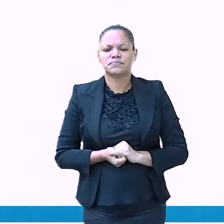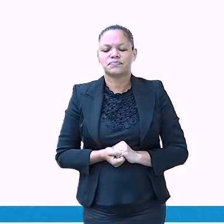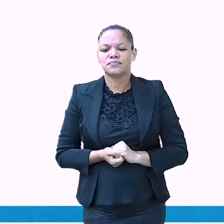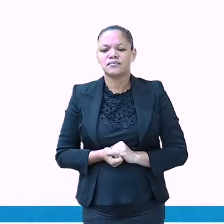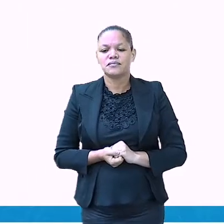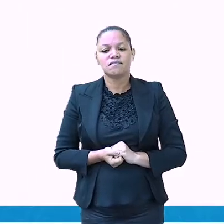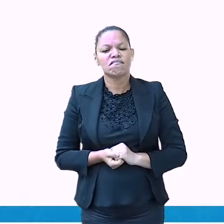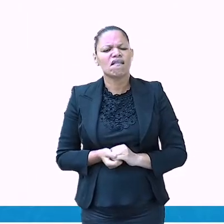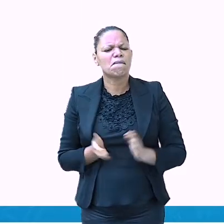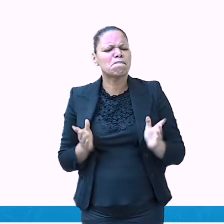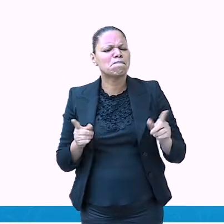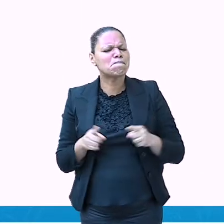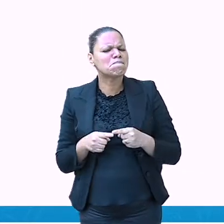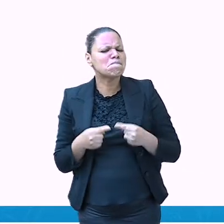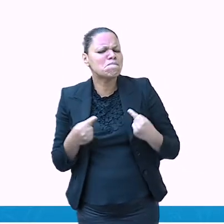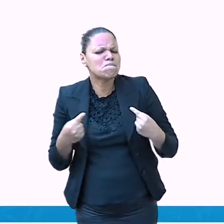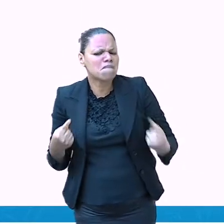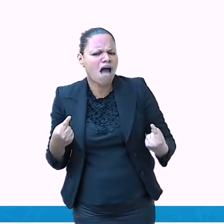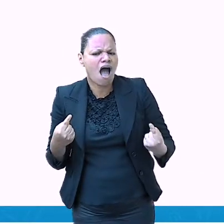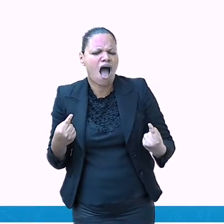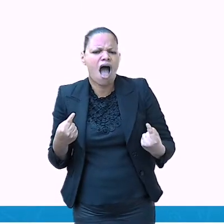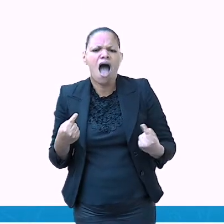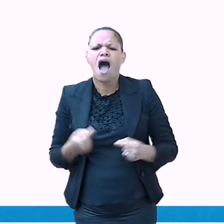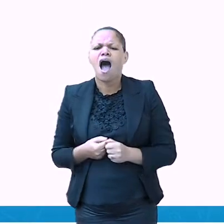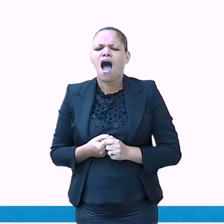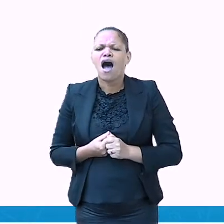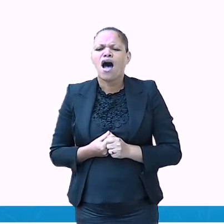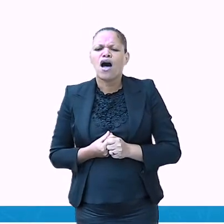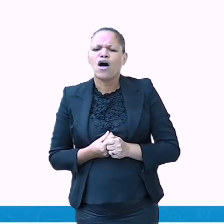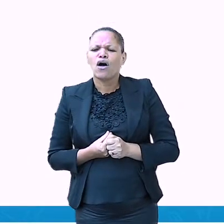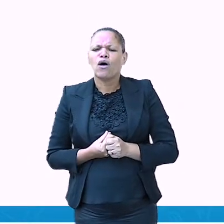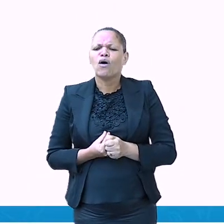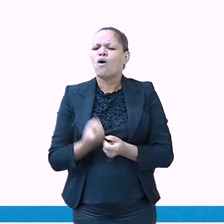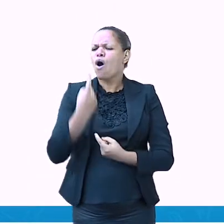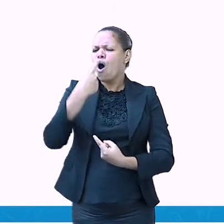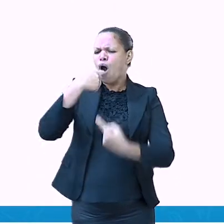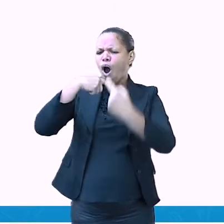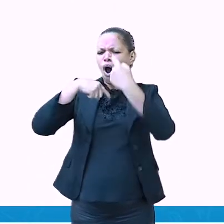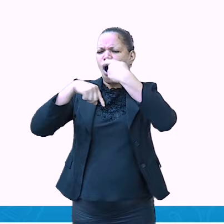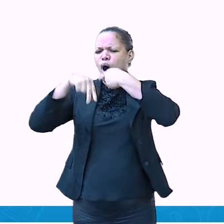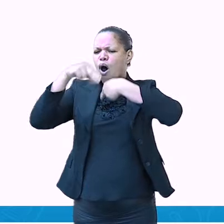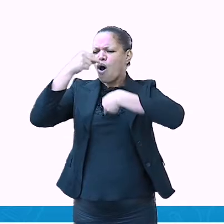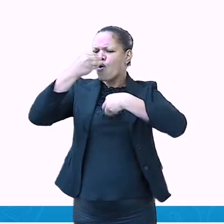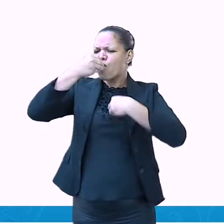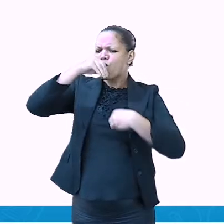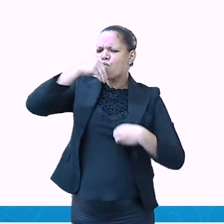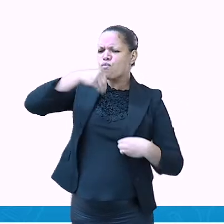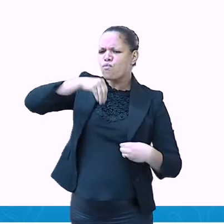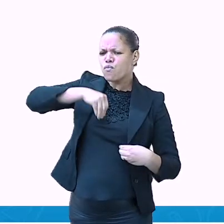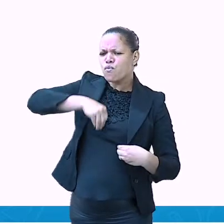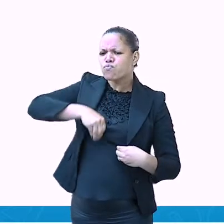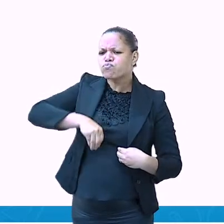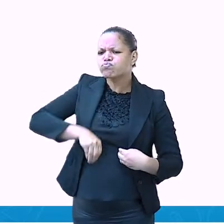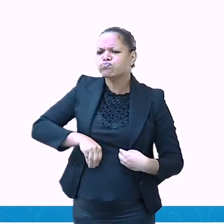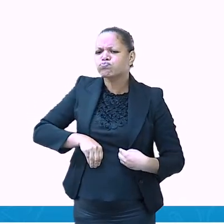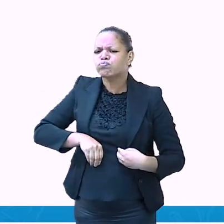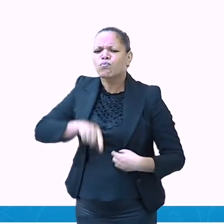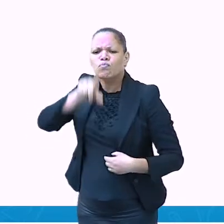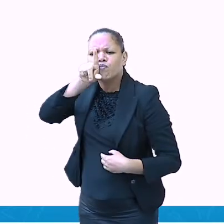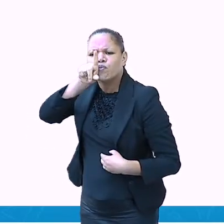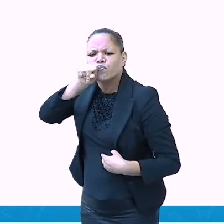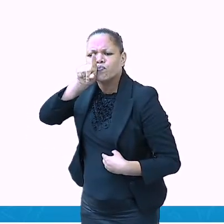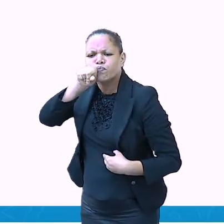Mas a questão digestiva, o sistema digestório dessas aves, eu não falei que eles não têm